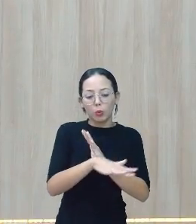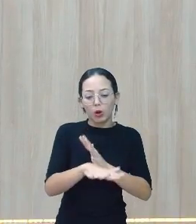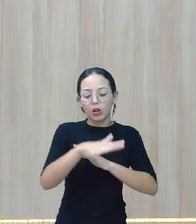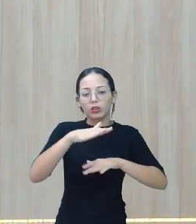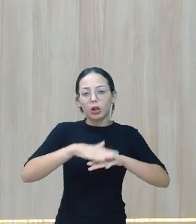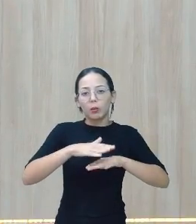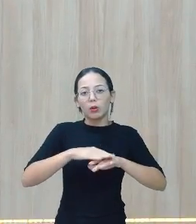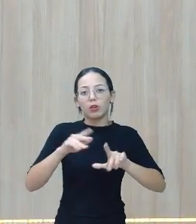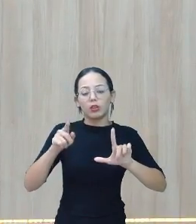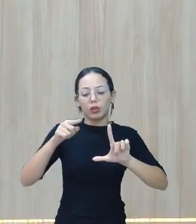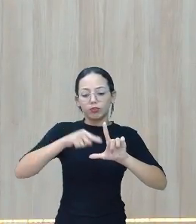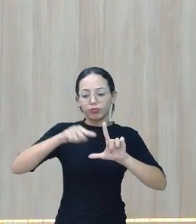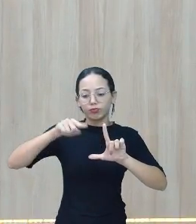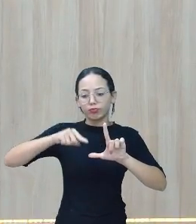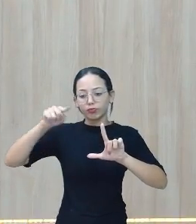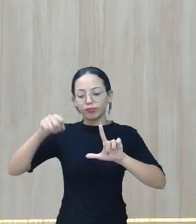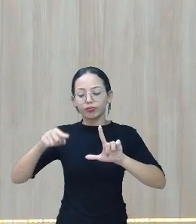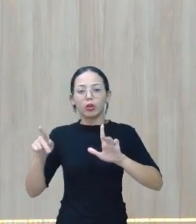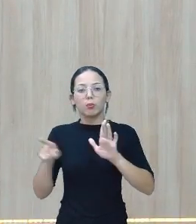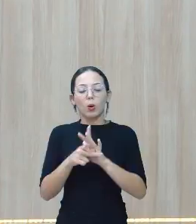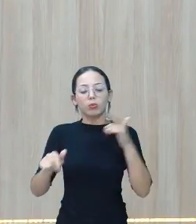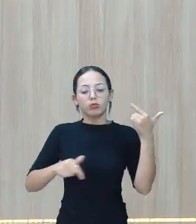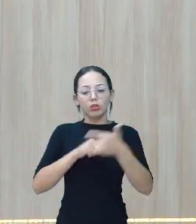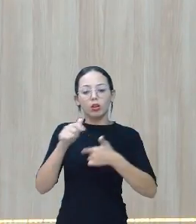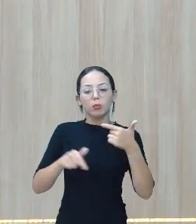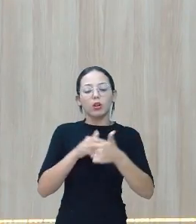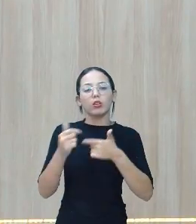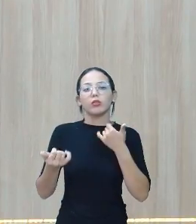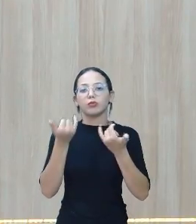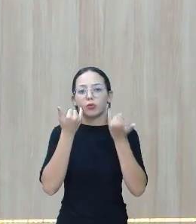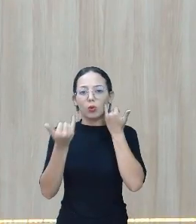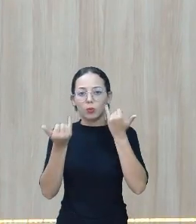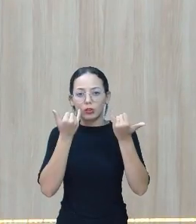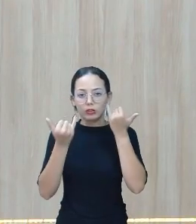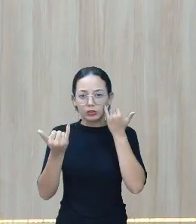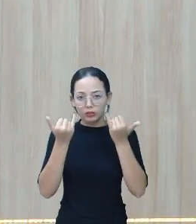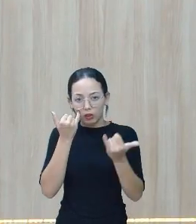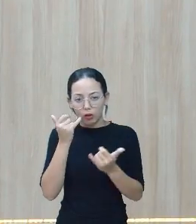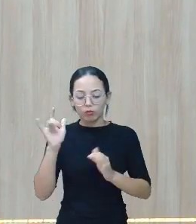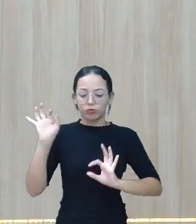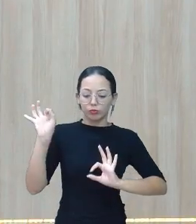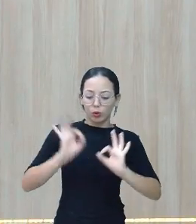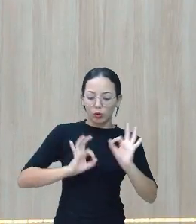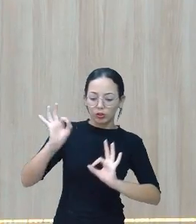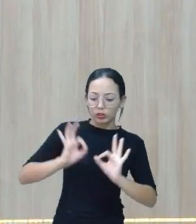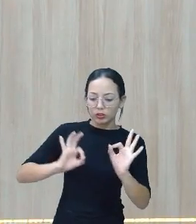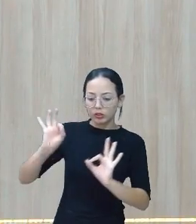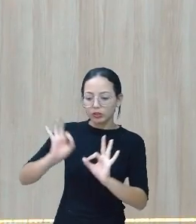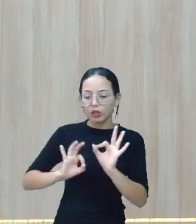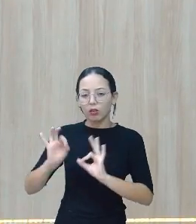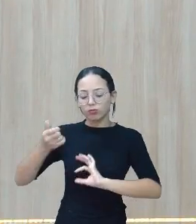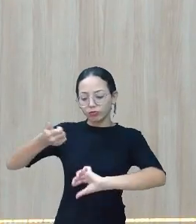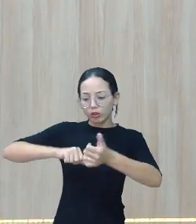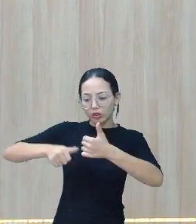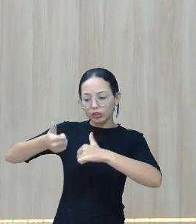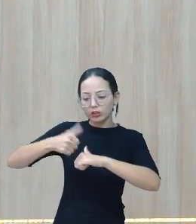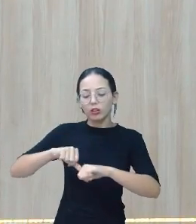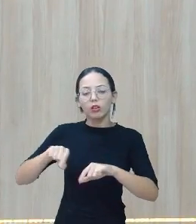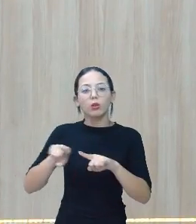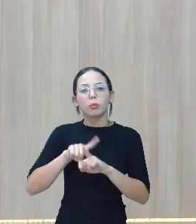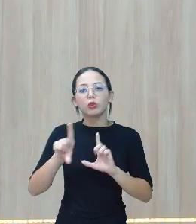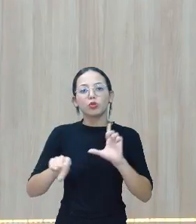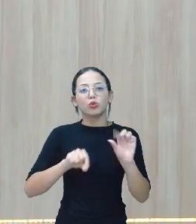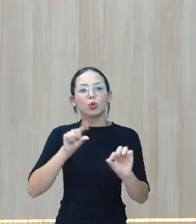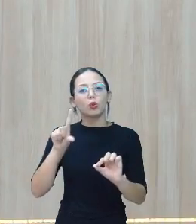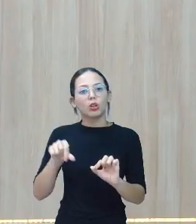a estatística, onde ela vai trabalhar essas informações de modo a organizar, analisar e tomadas